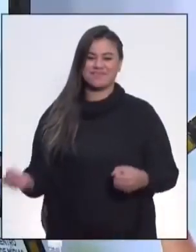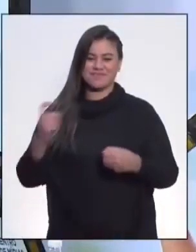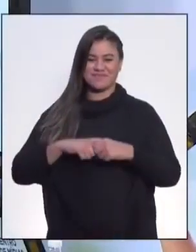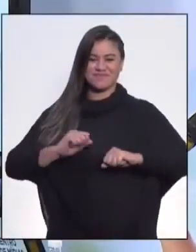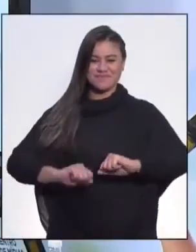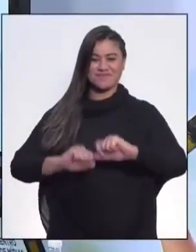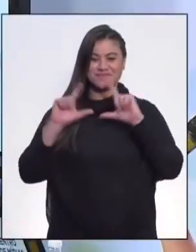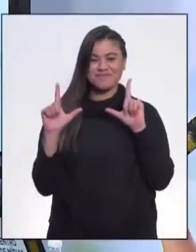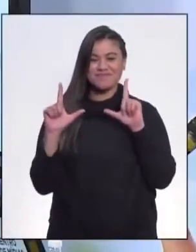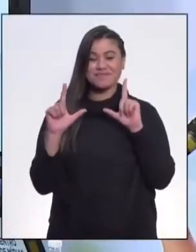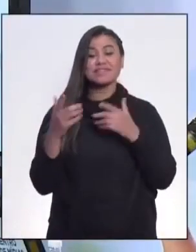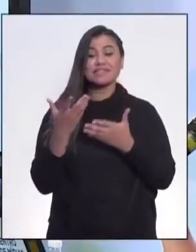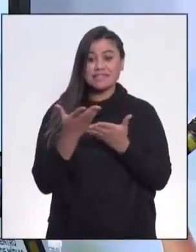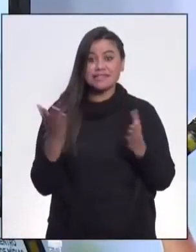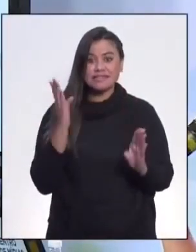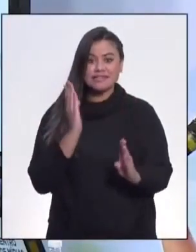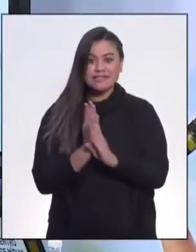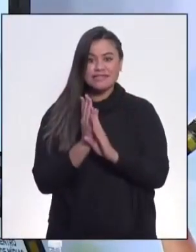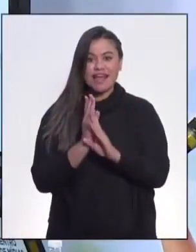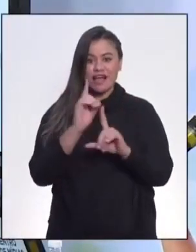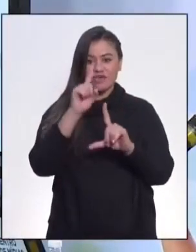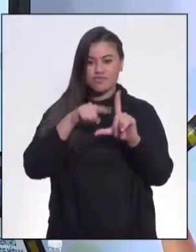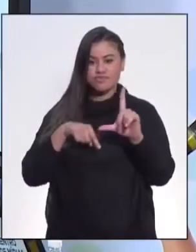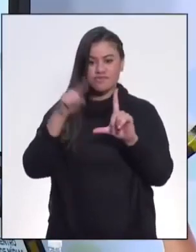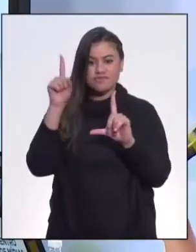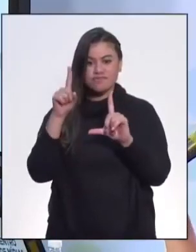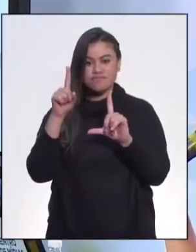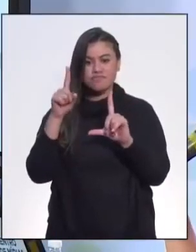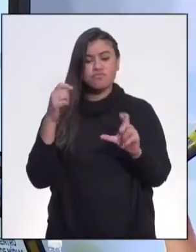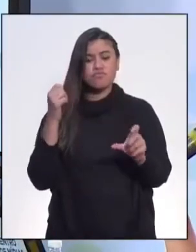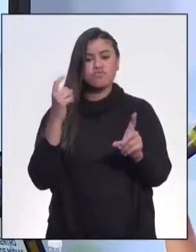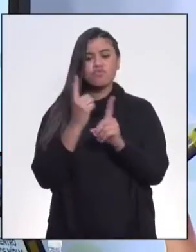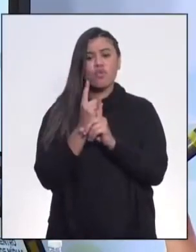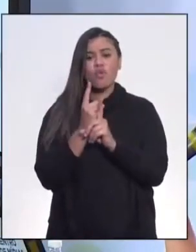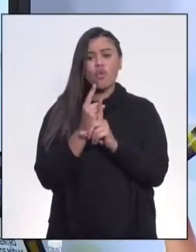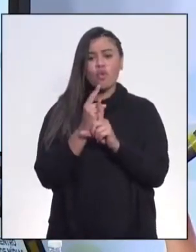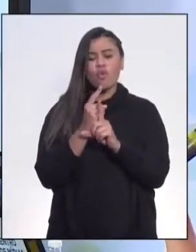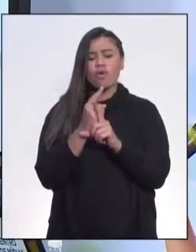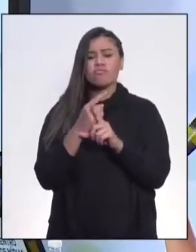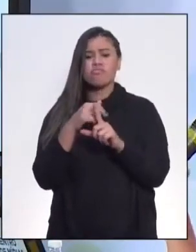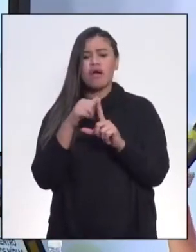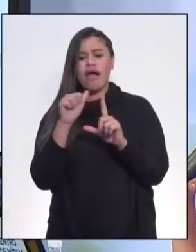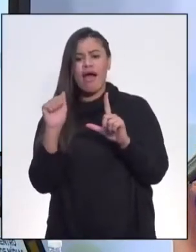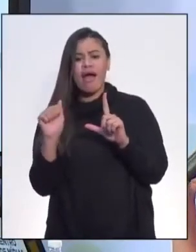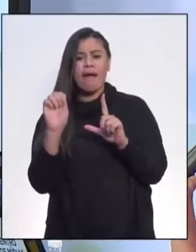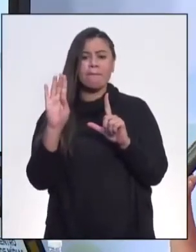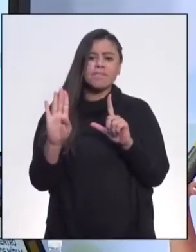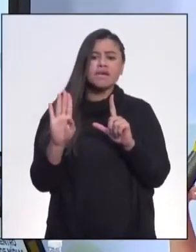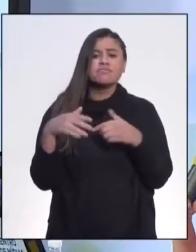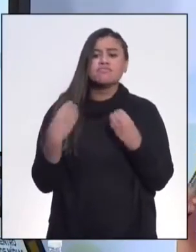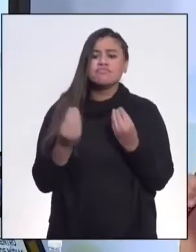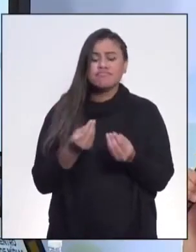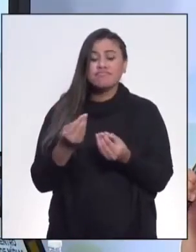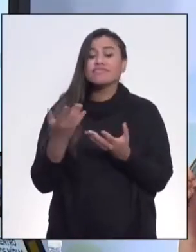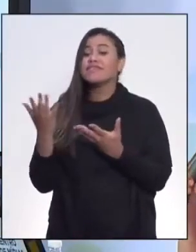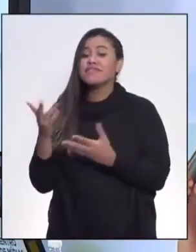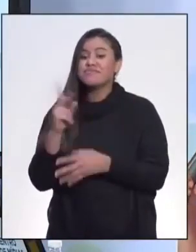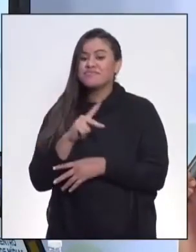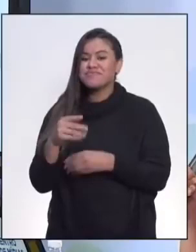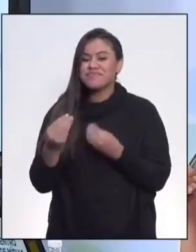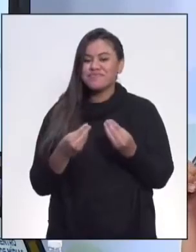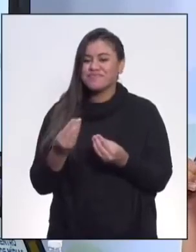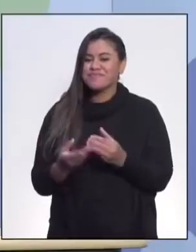Voltamos. E aí, vocês conseguiram achar o vértice e aonde cruza o eixo Y na função A e na função B? Será? Professora Inês,